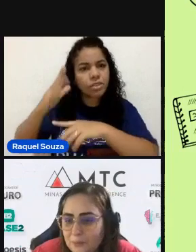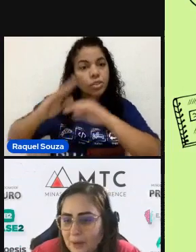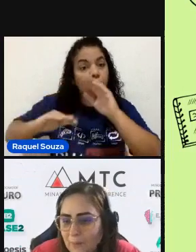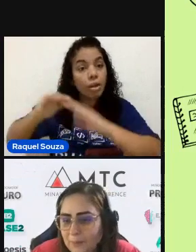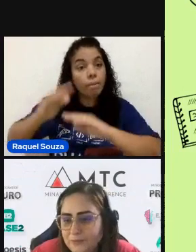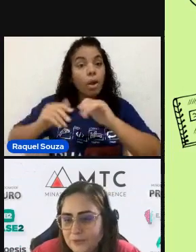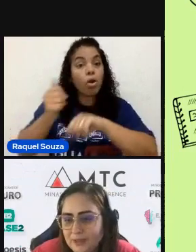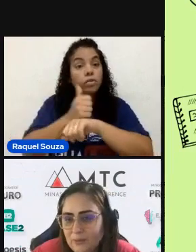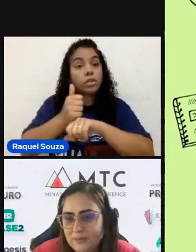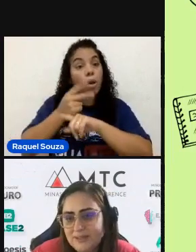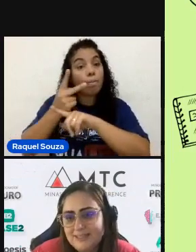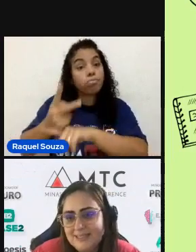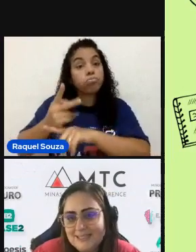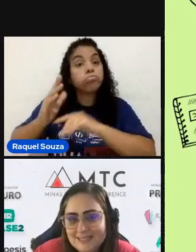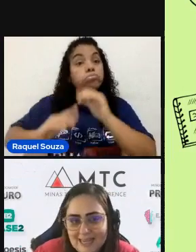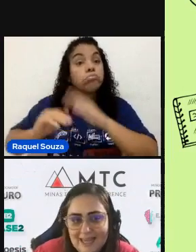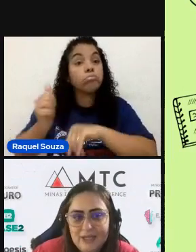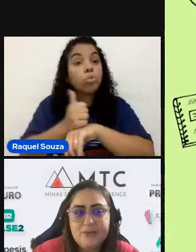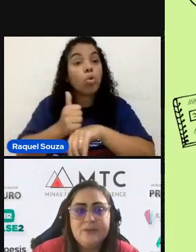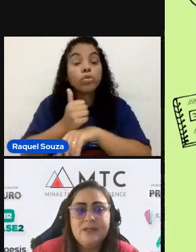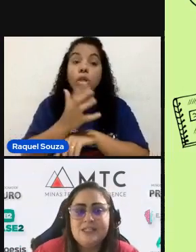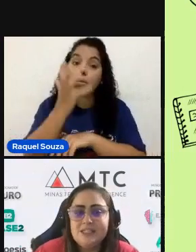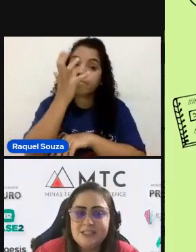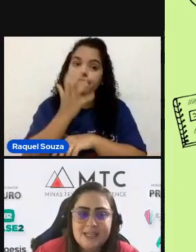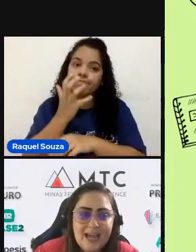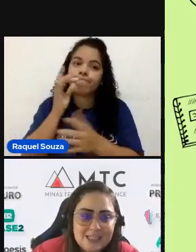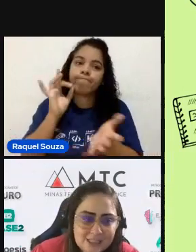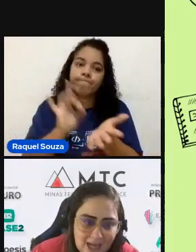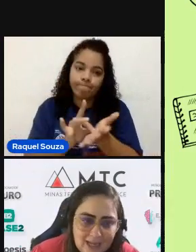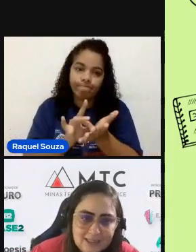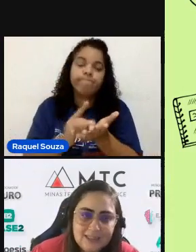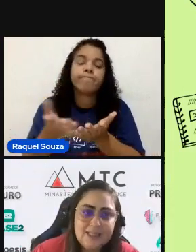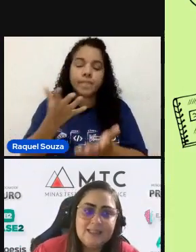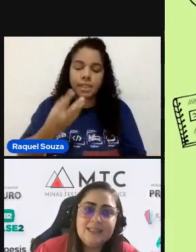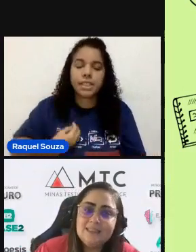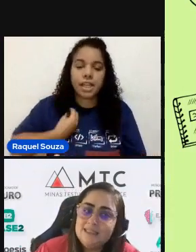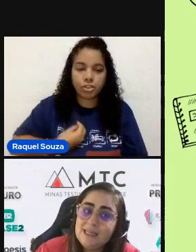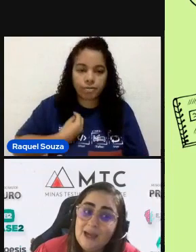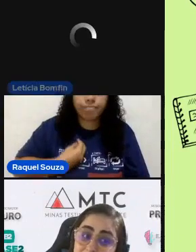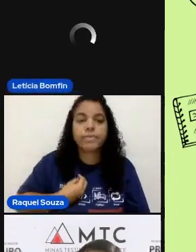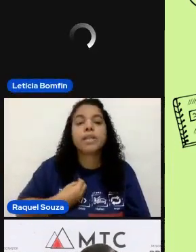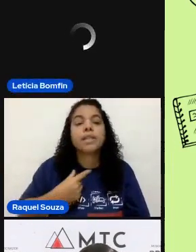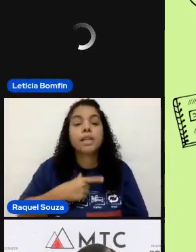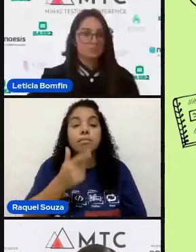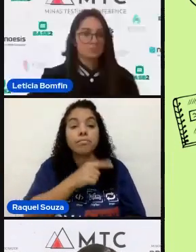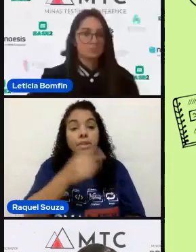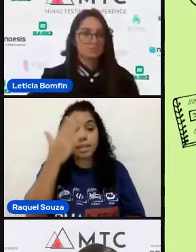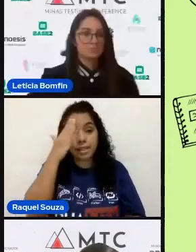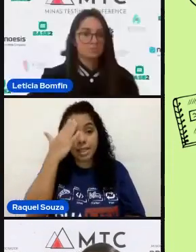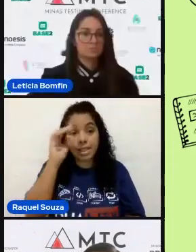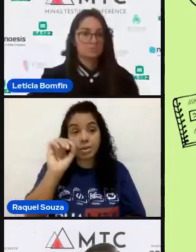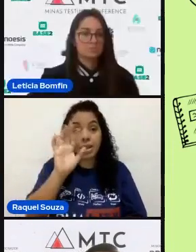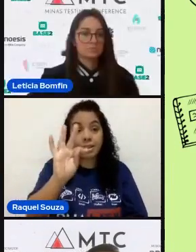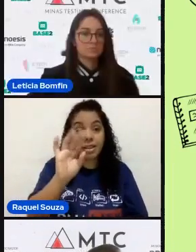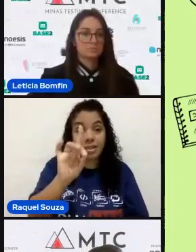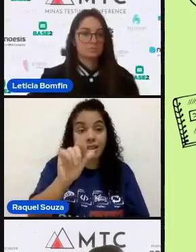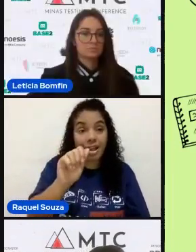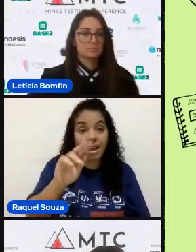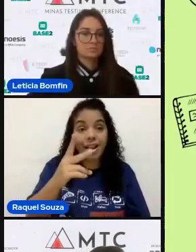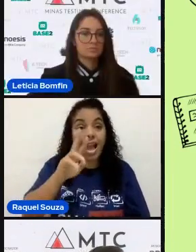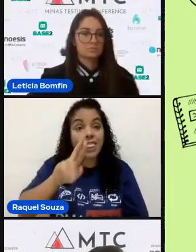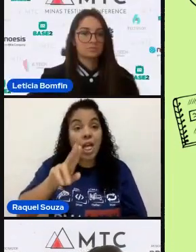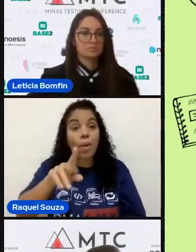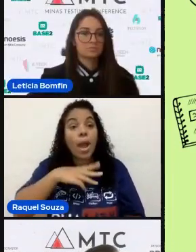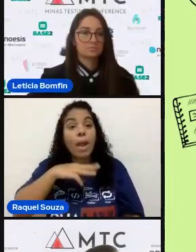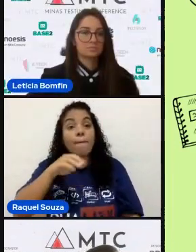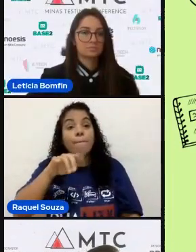tentam procurar um profissional sério, que esteja engajado e que tente entender que realmente TDAH não é só